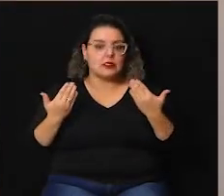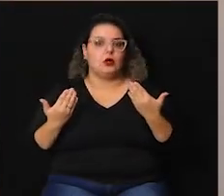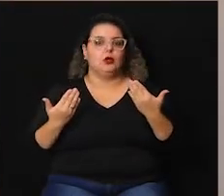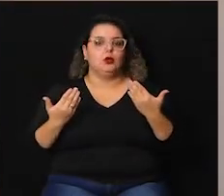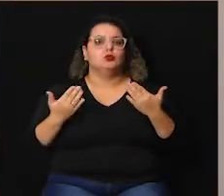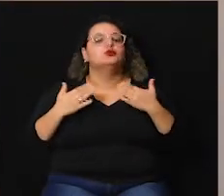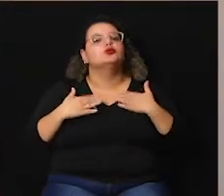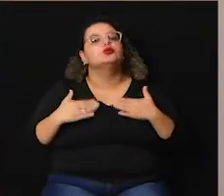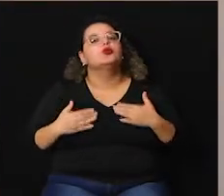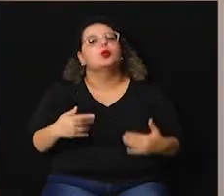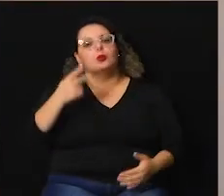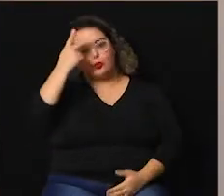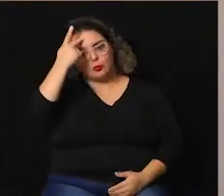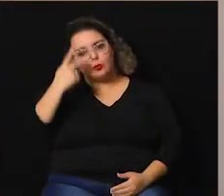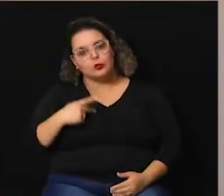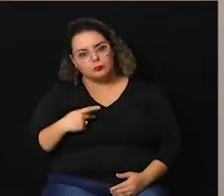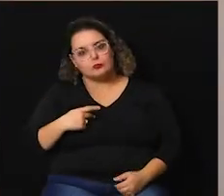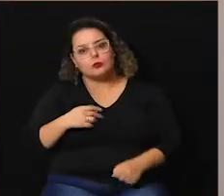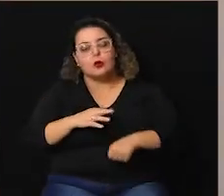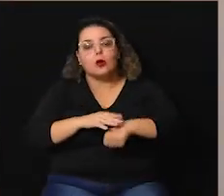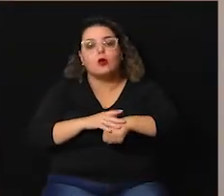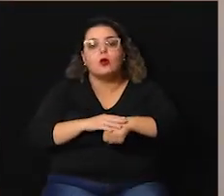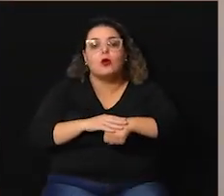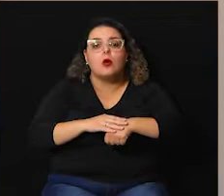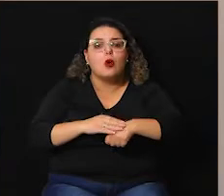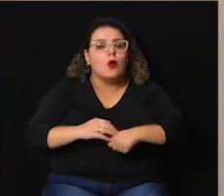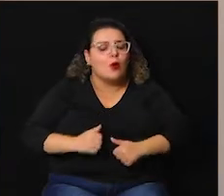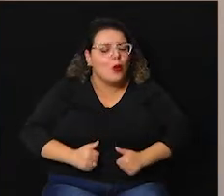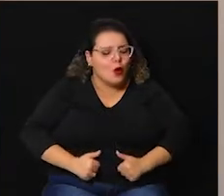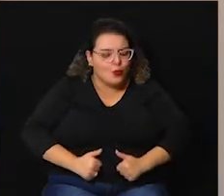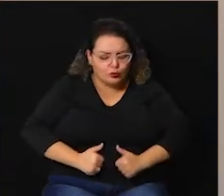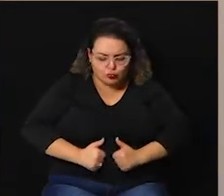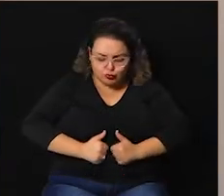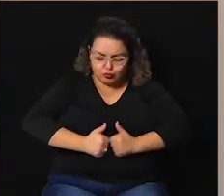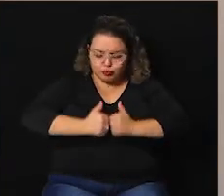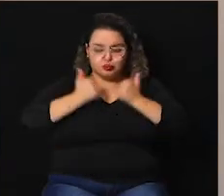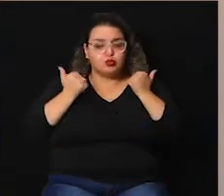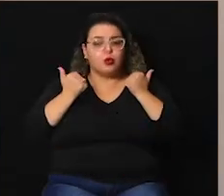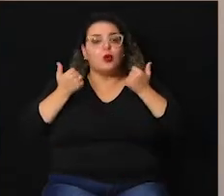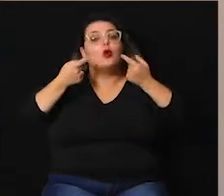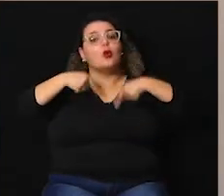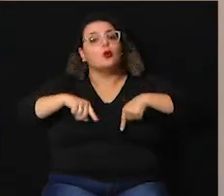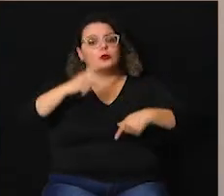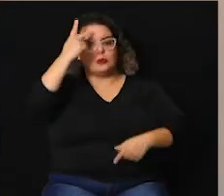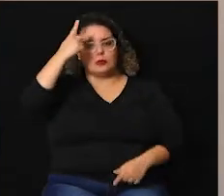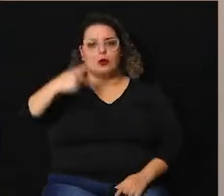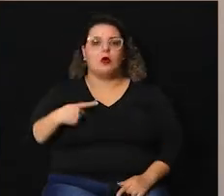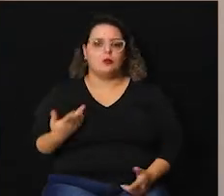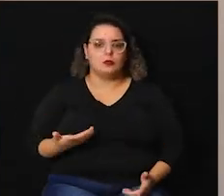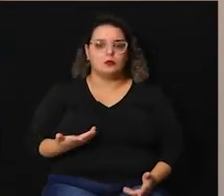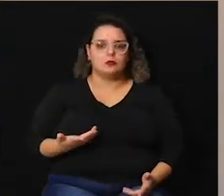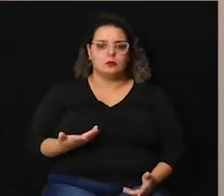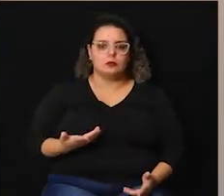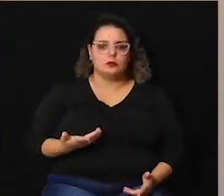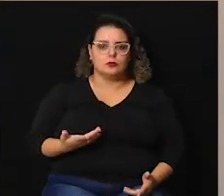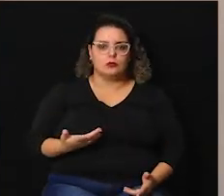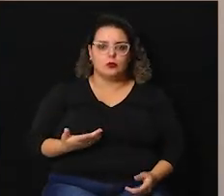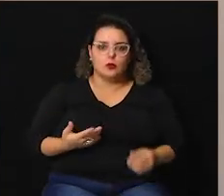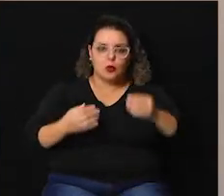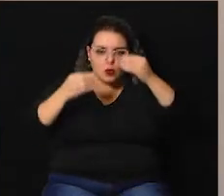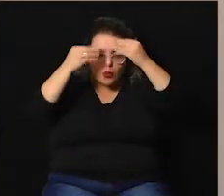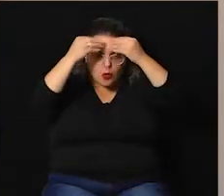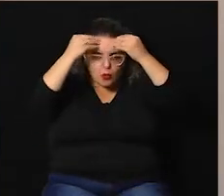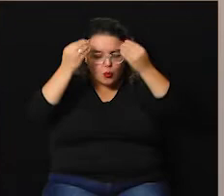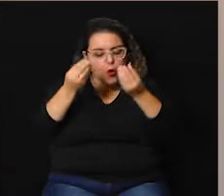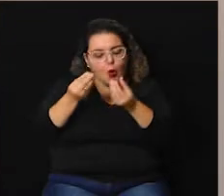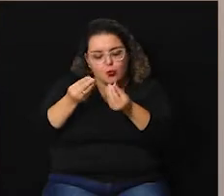seja, o paciente produz autoanticorpos contra si mesmo, como se reconhecesse o folículo